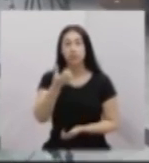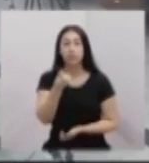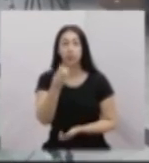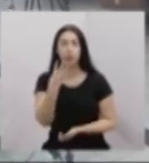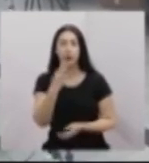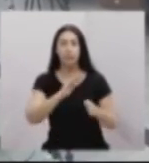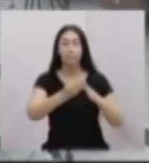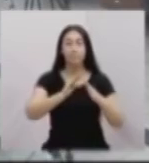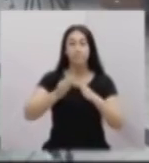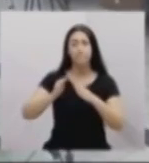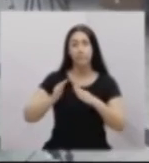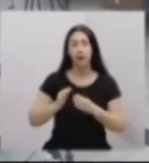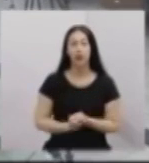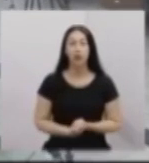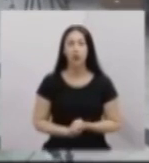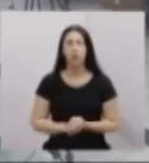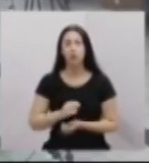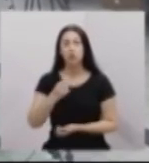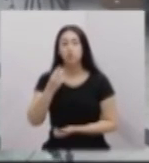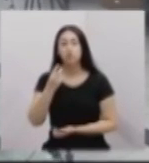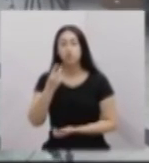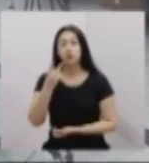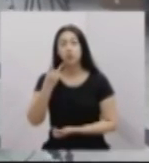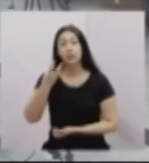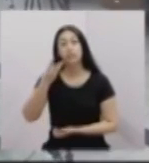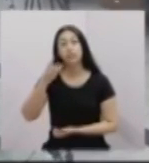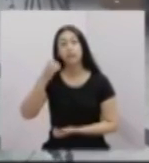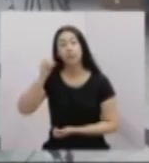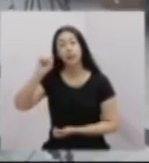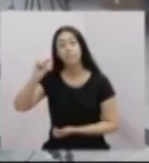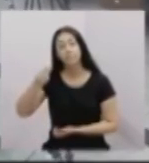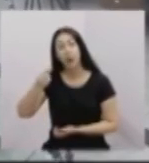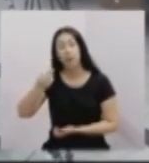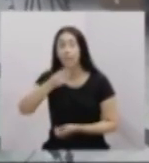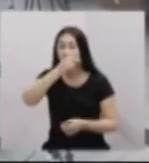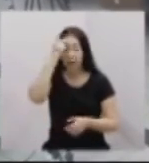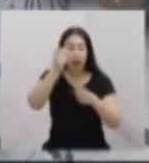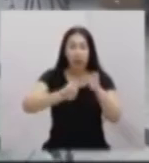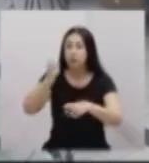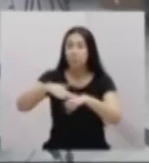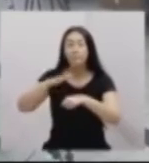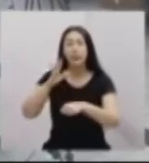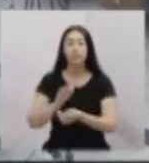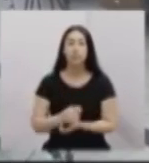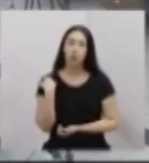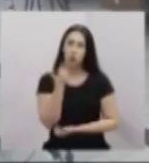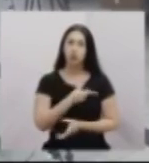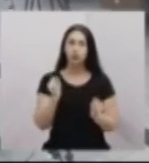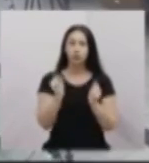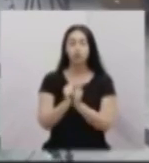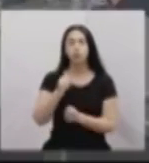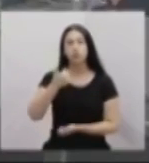população acima de 230 mil habitantes, somos em 13 vereadores, cada um tem o seu conhecimento